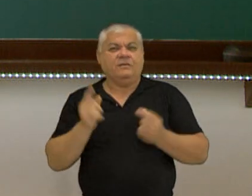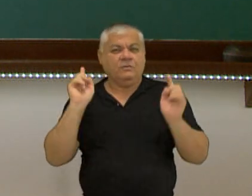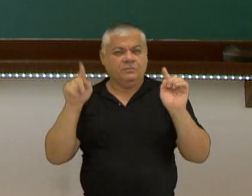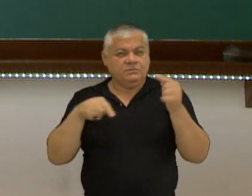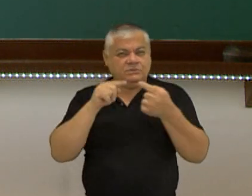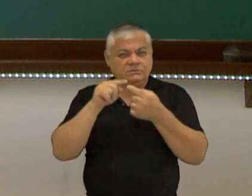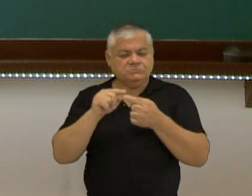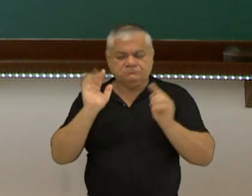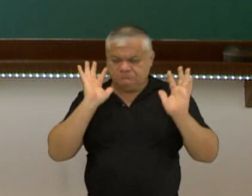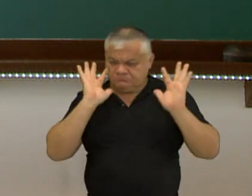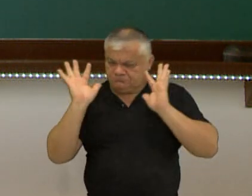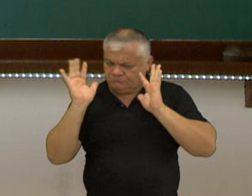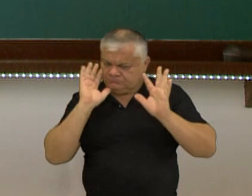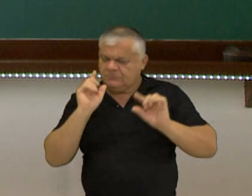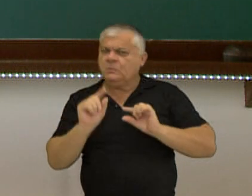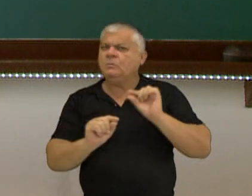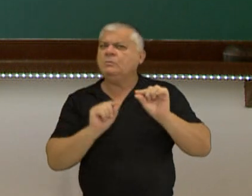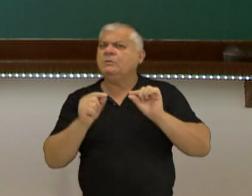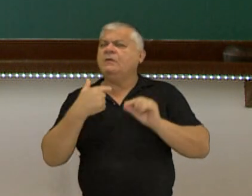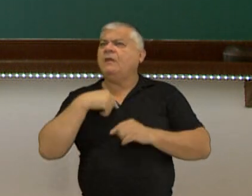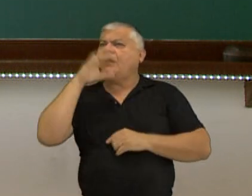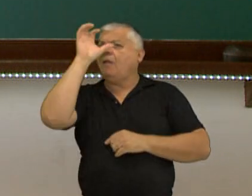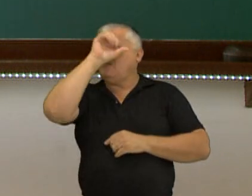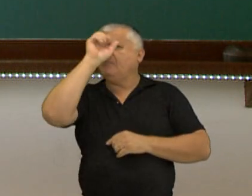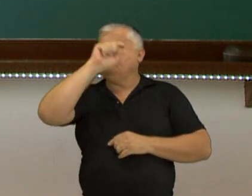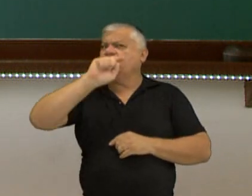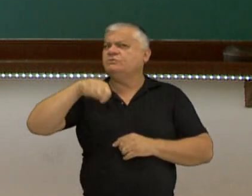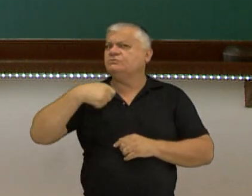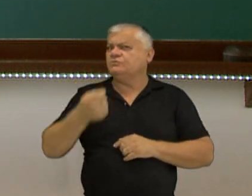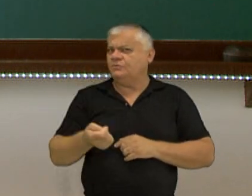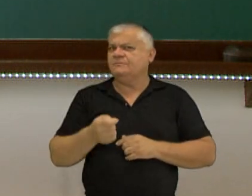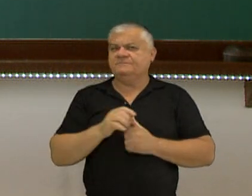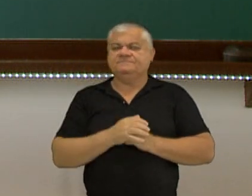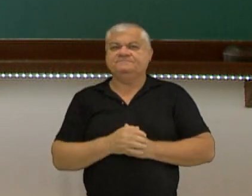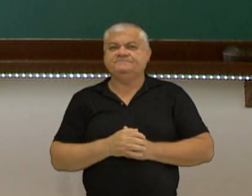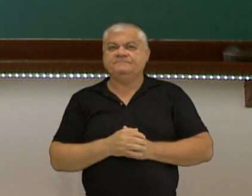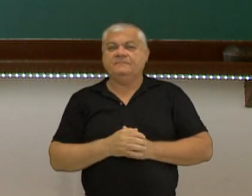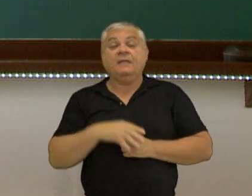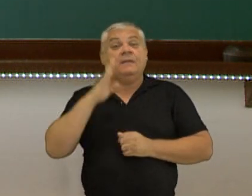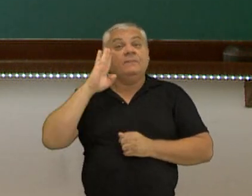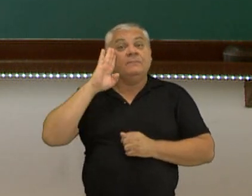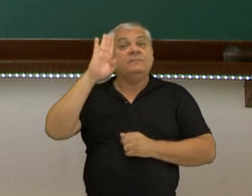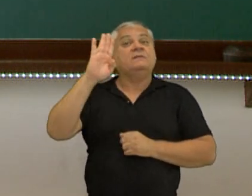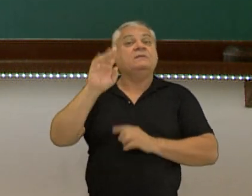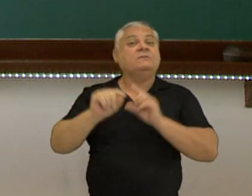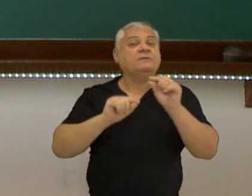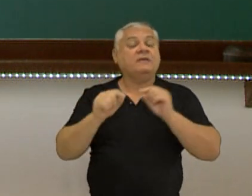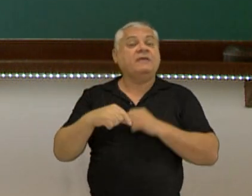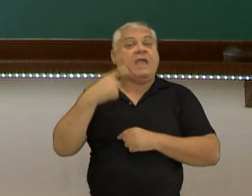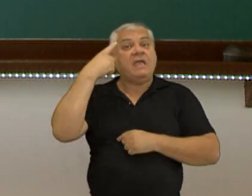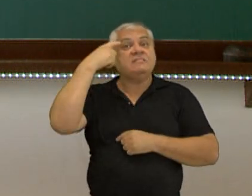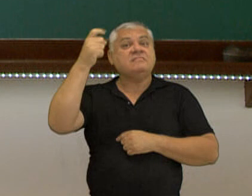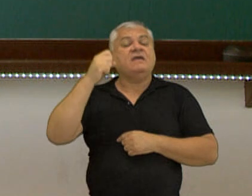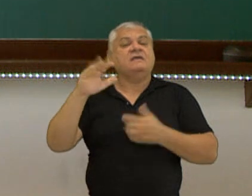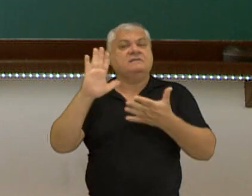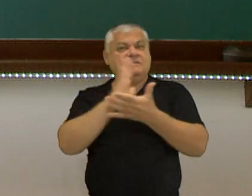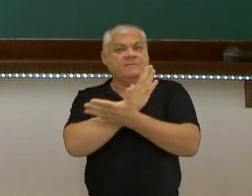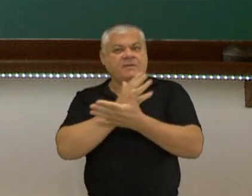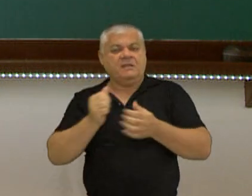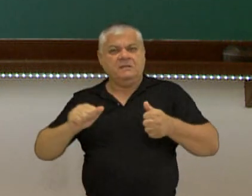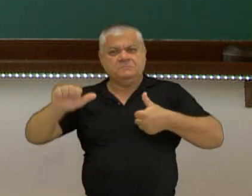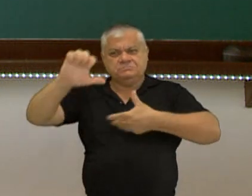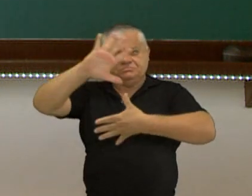objetivo, pensar o que nós queremos aprender hoje sobre os continentes. Principalmente a ideia da divisão